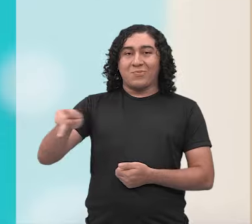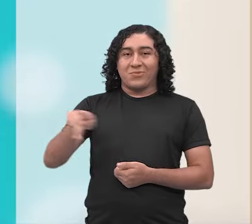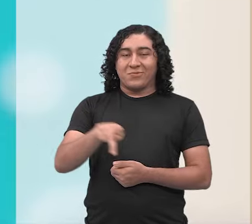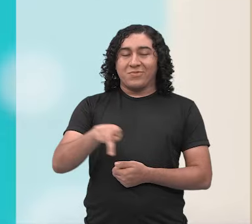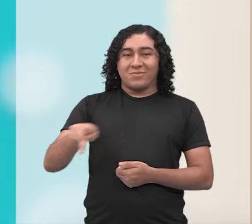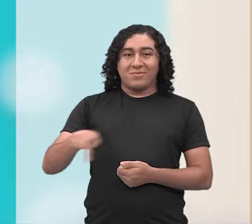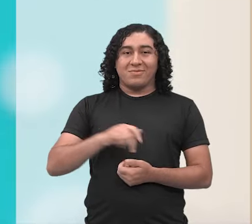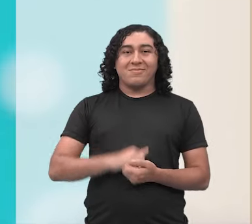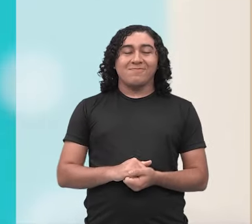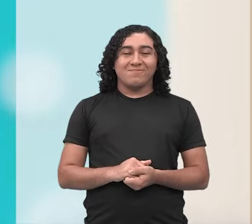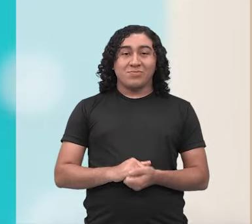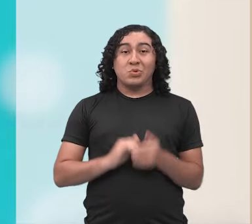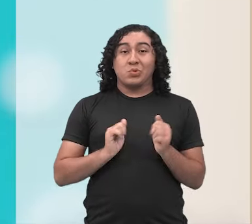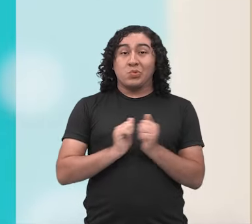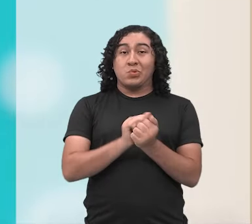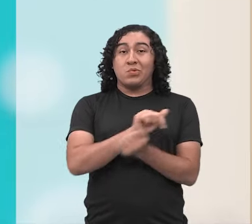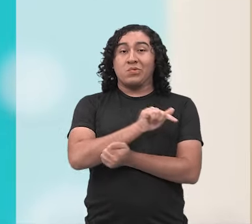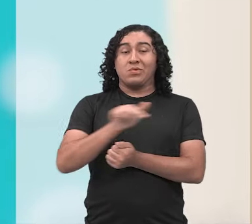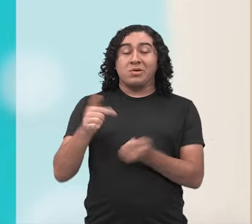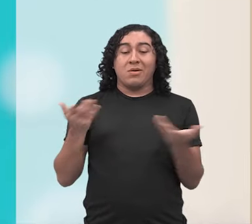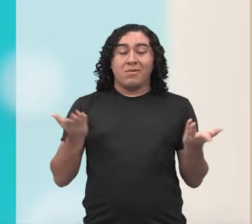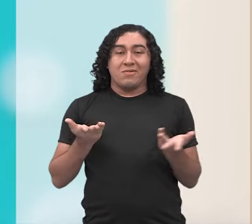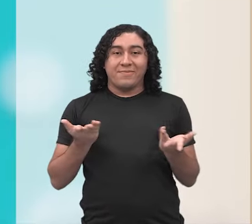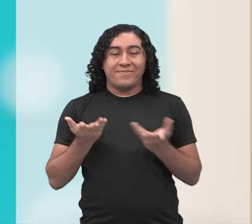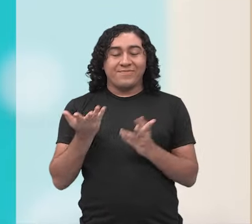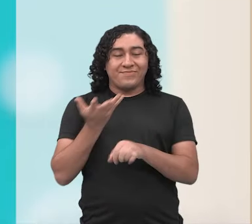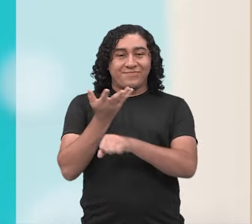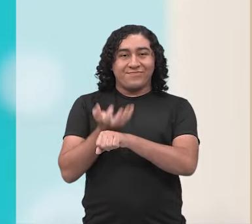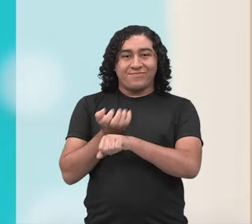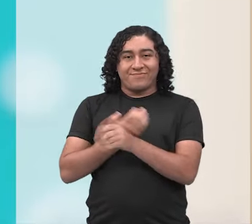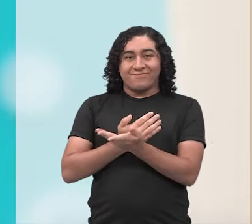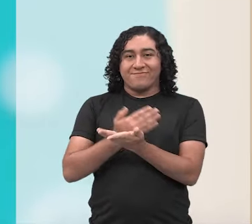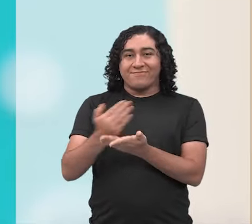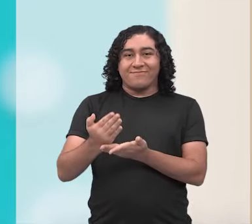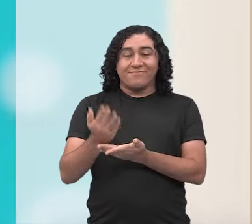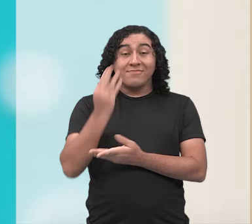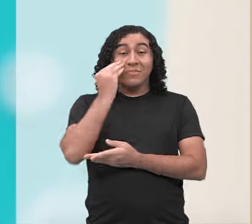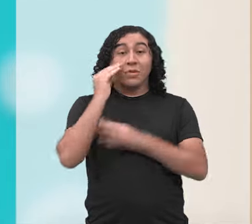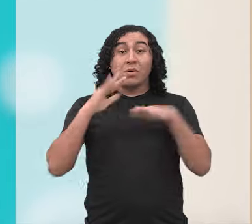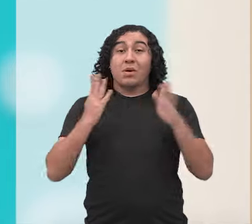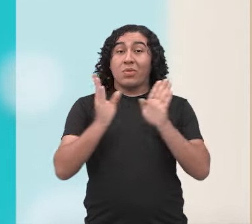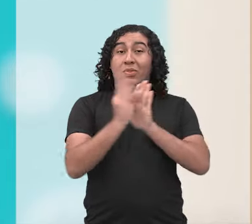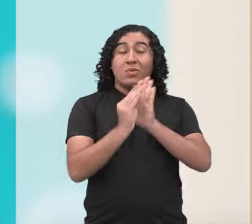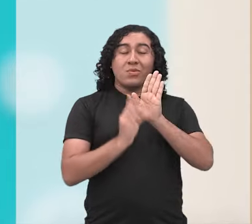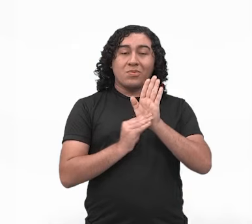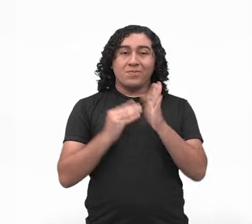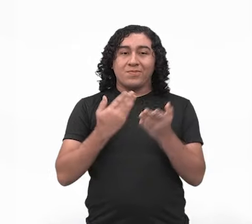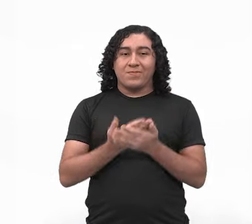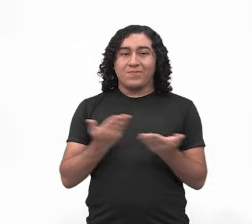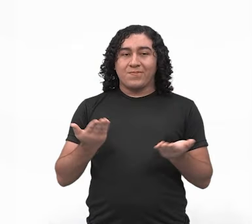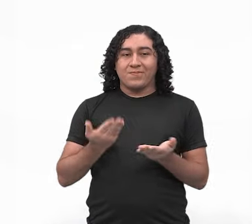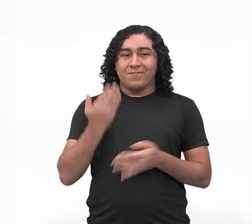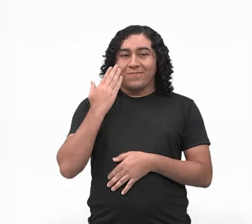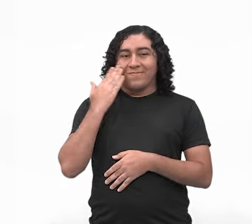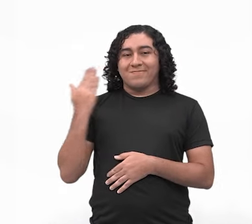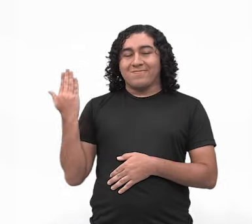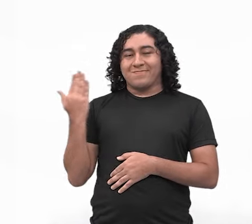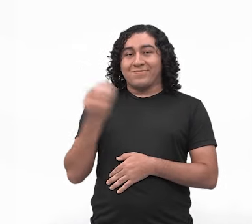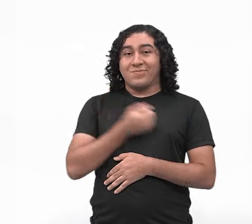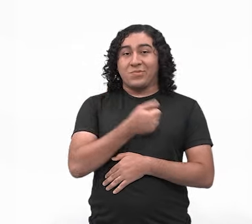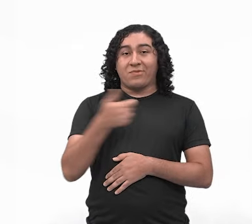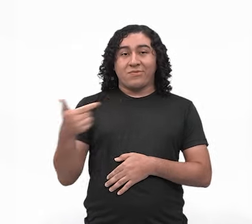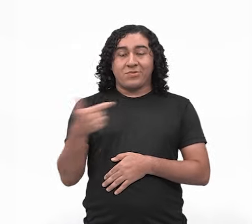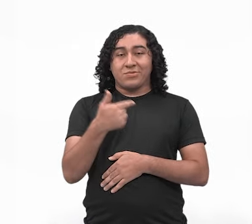com vocês aqui nesse percurso da arte. Então, vamos ver o que nós temos para a nossa aula de hoje. Aula